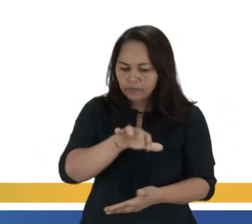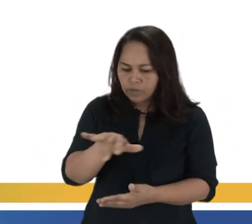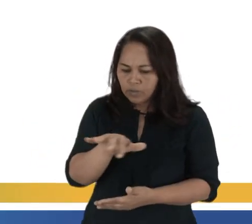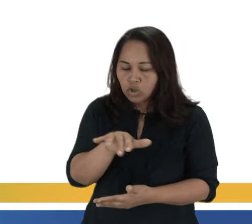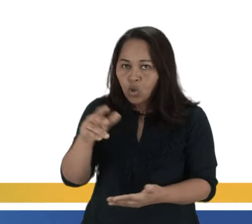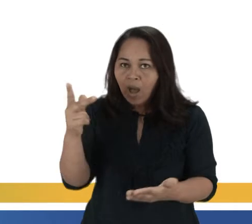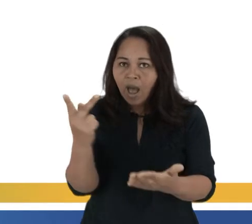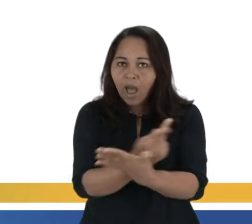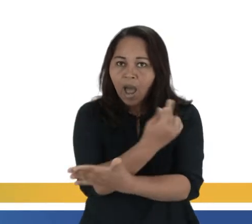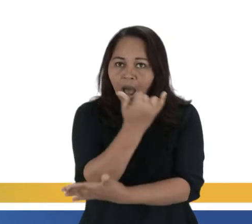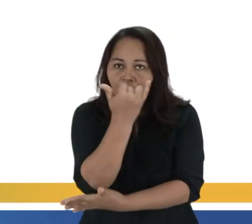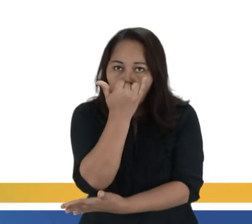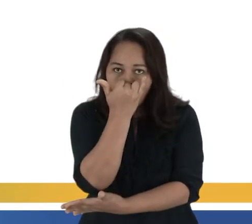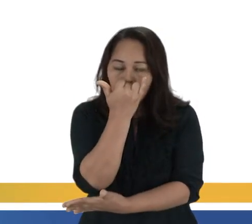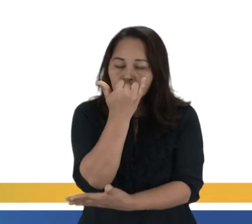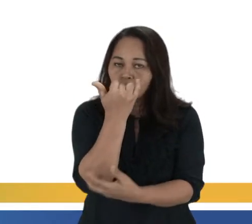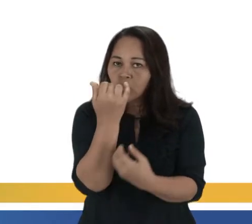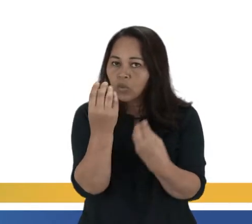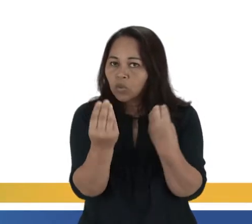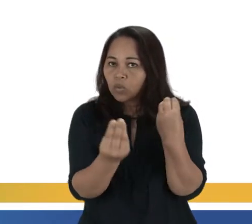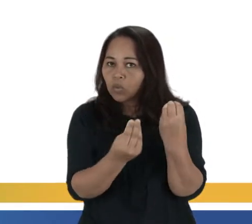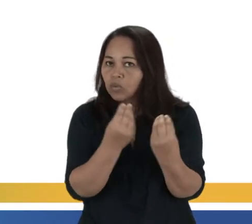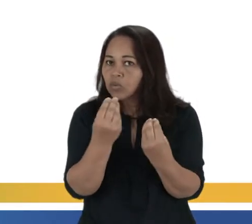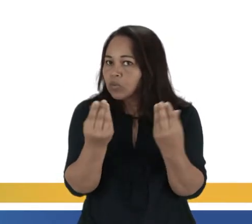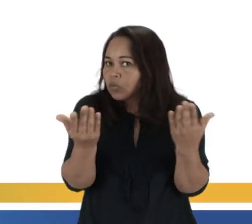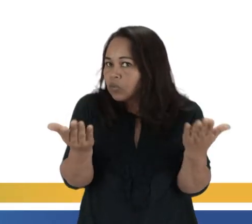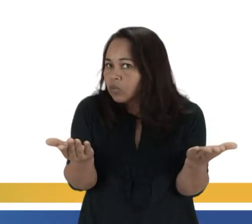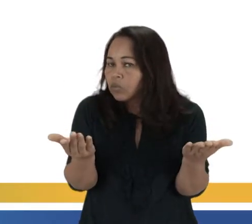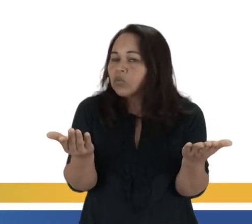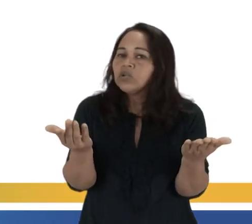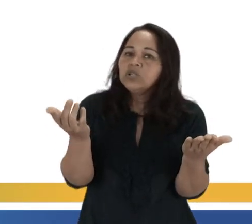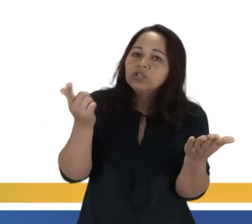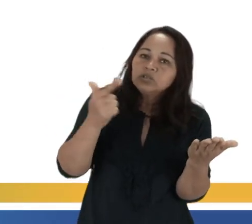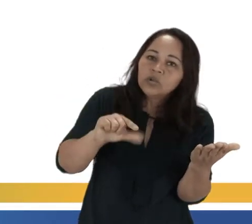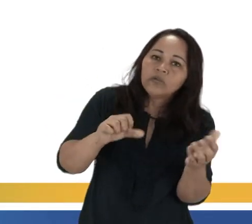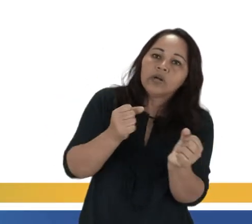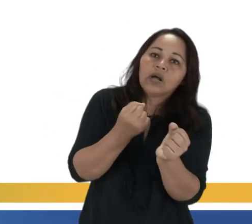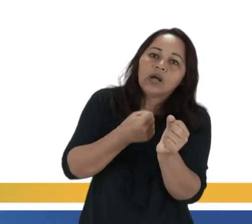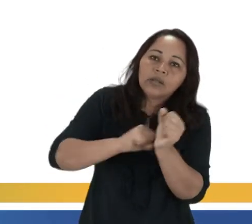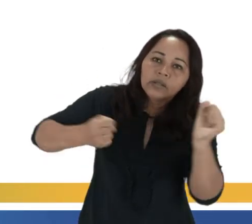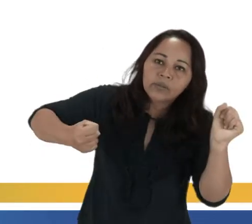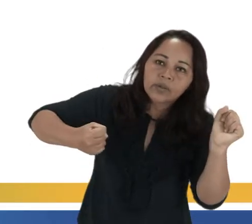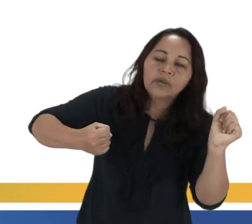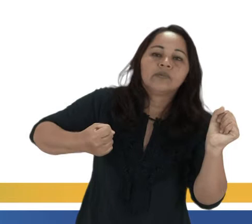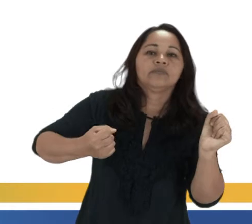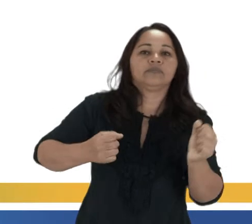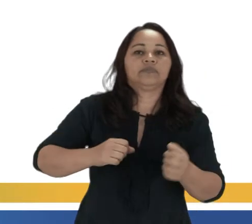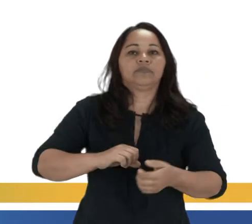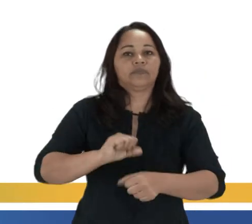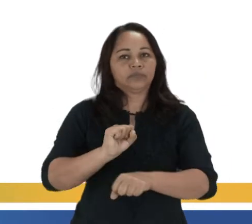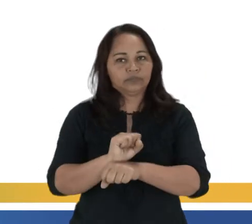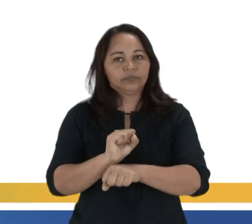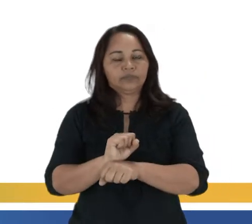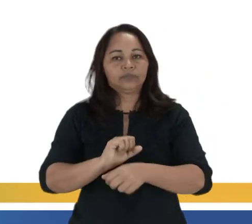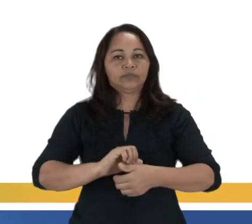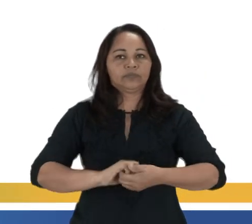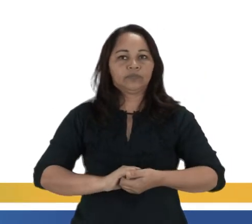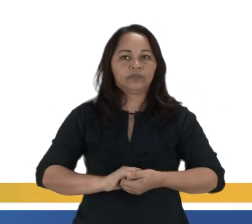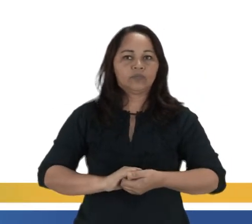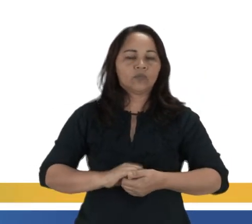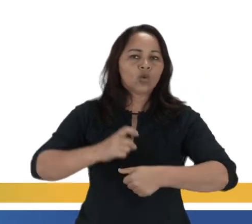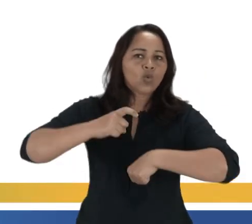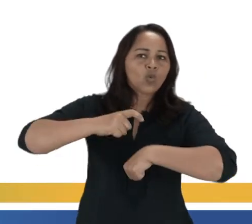incorreta, ela iniciou a nova tentativa imediatamente após a liberação do sistema de espera. O